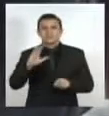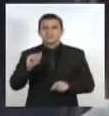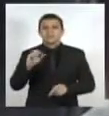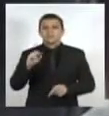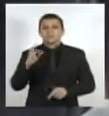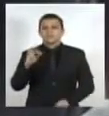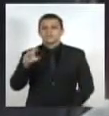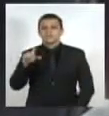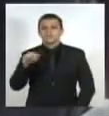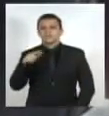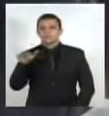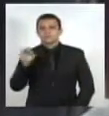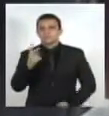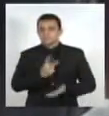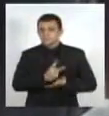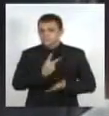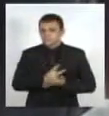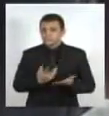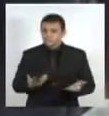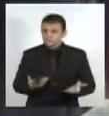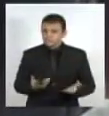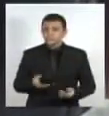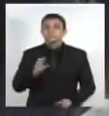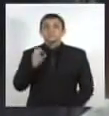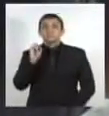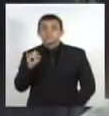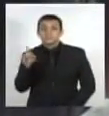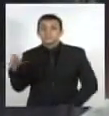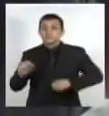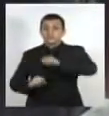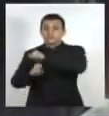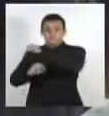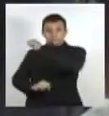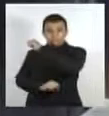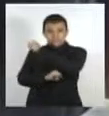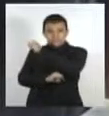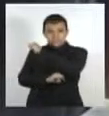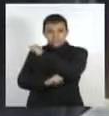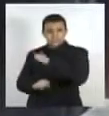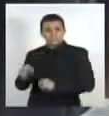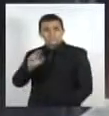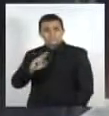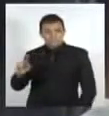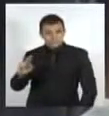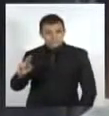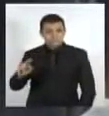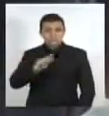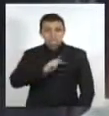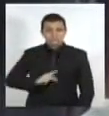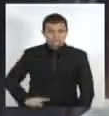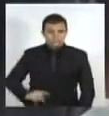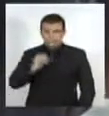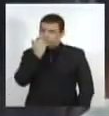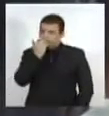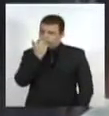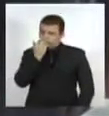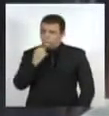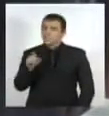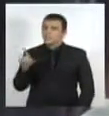a ponte que leva o nome do ex-presidente da República tiver a mesma autoridade, também não deixará. Mas que